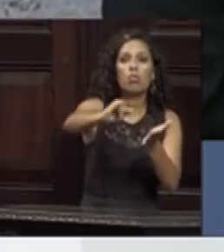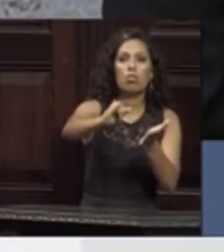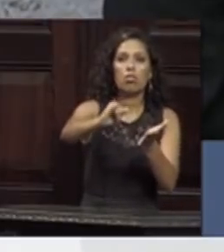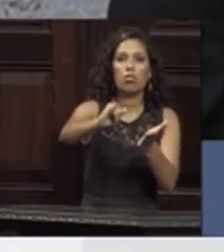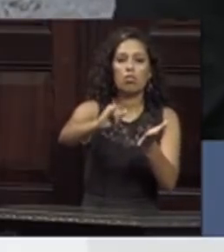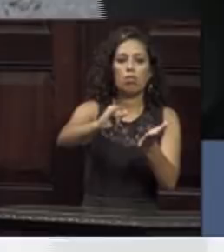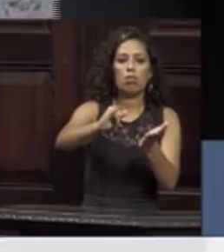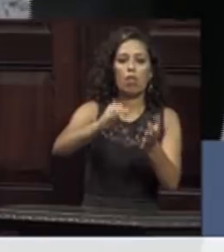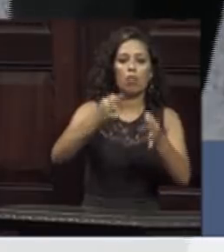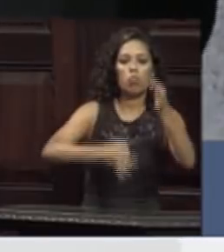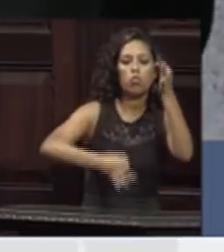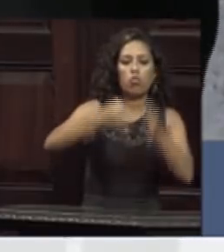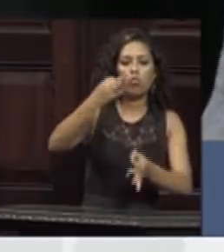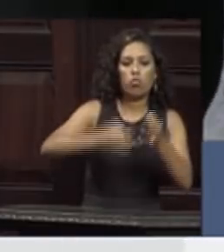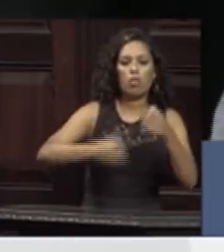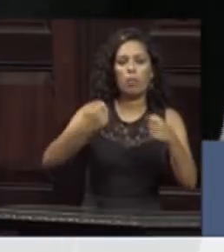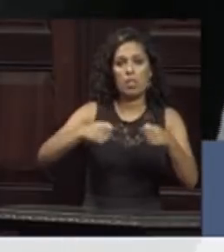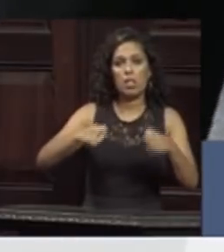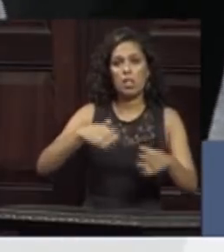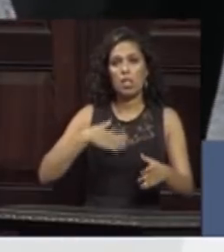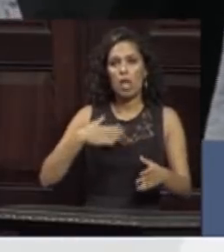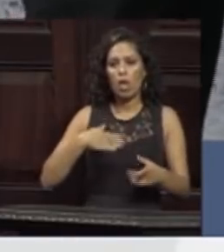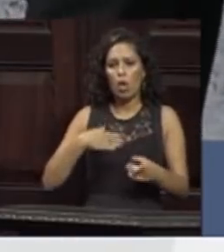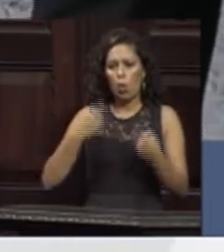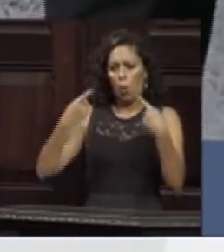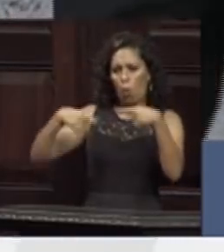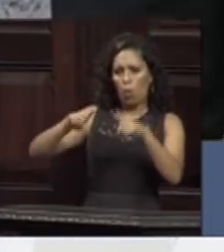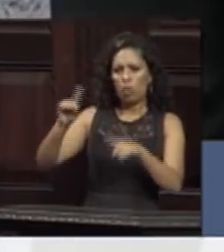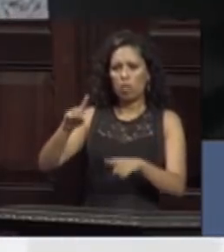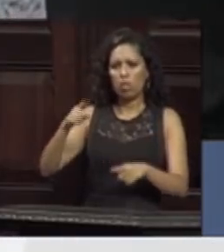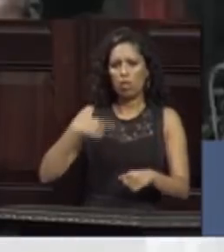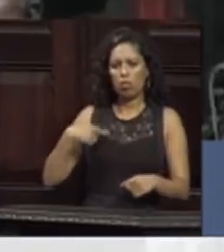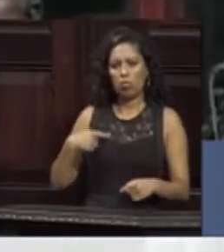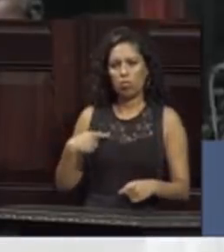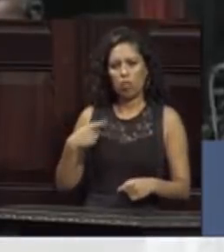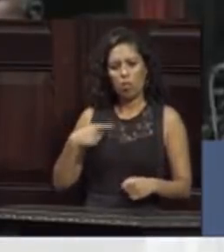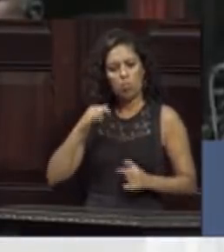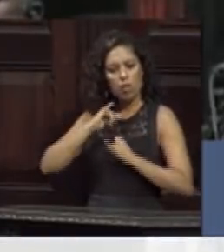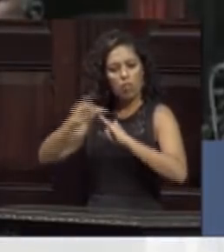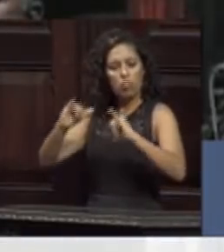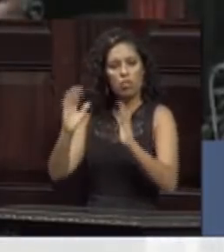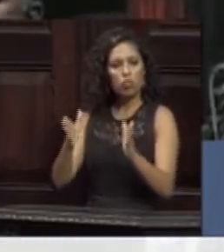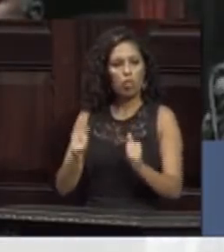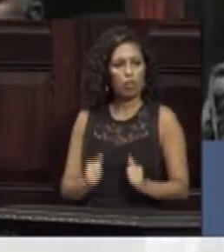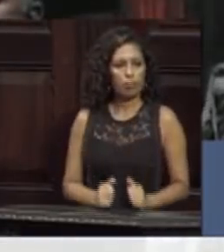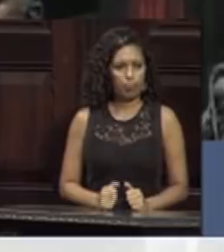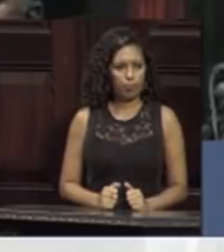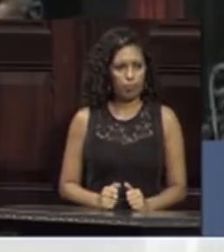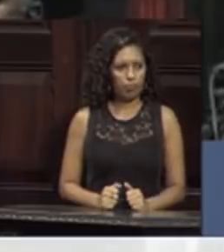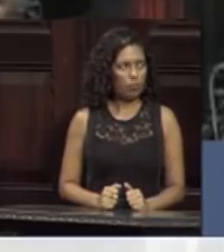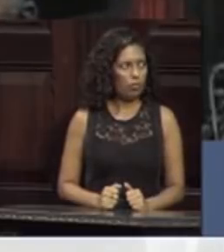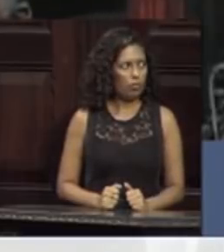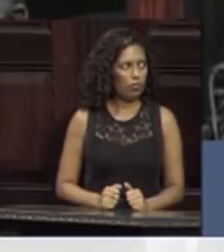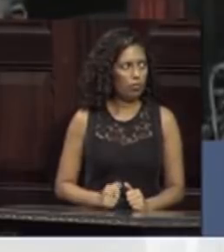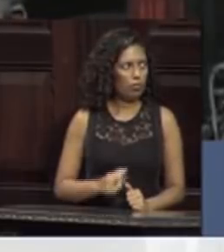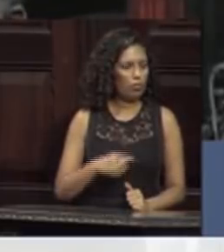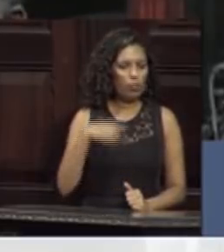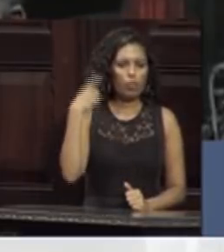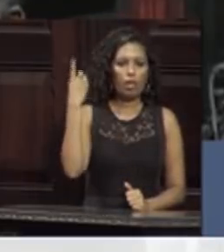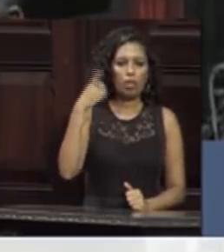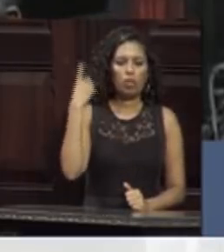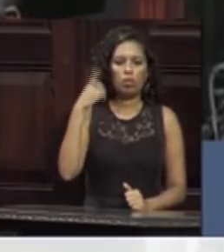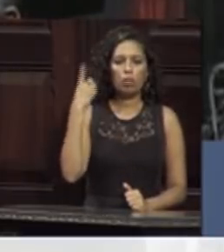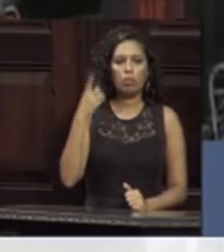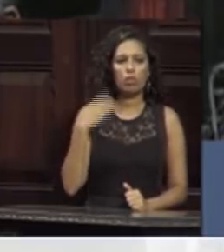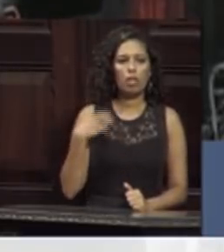uma comunicação. Deputado Luiz, no dia de ontem eu fui chegar ao secretário da Casa Civil